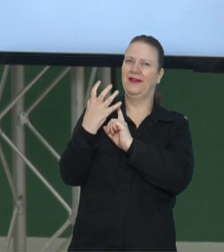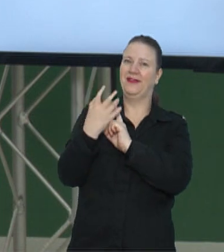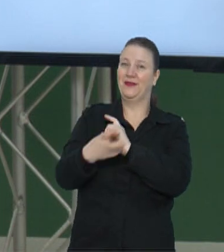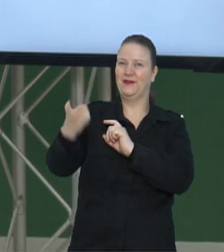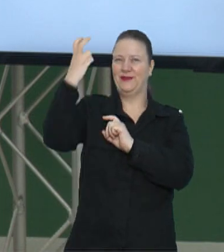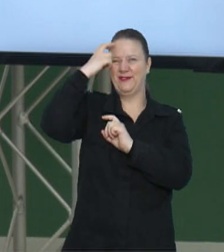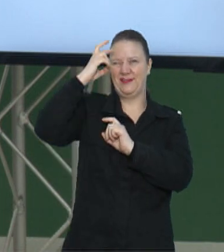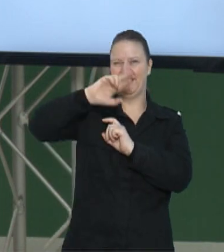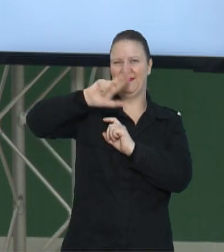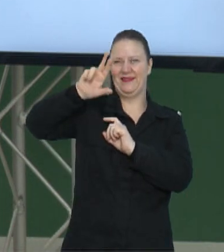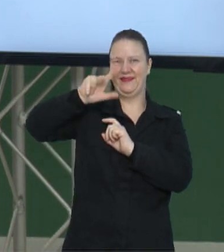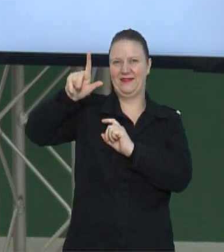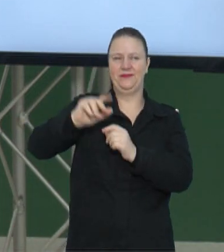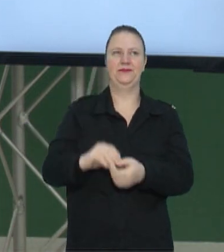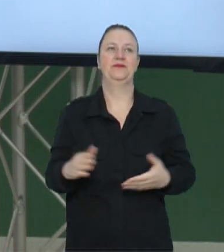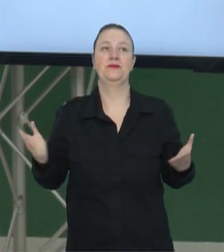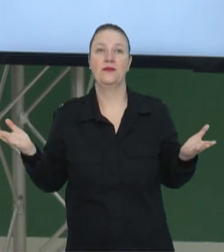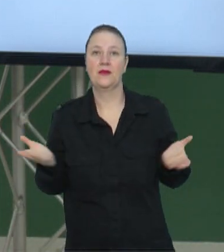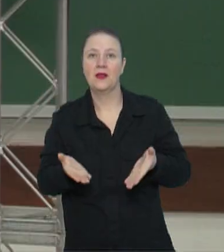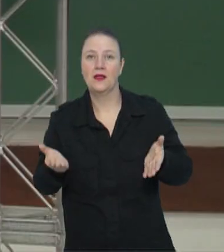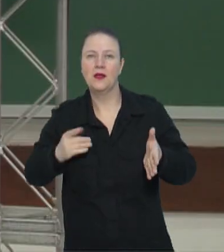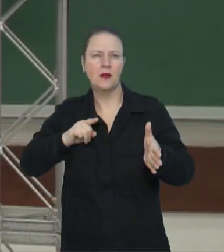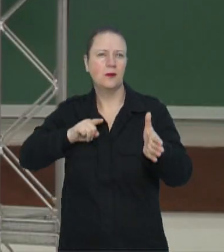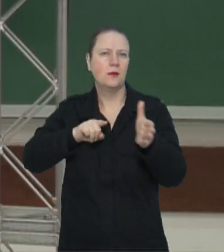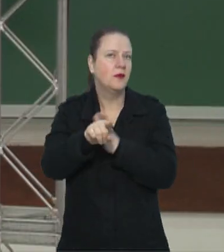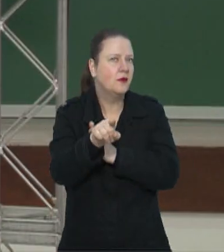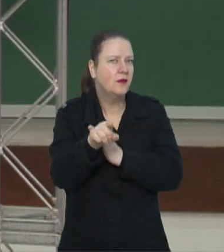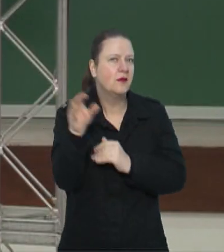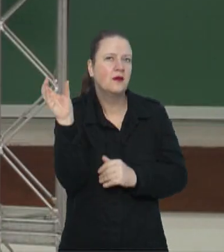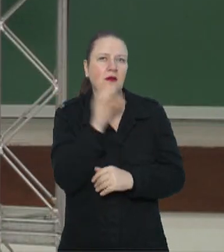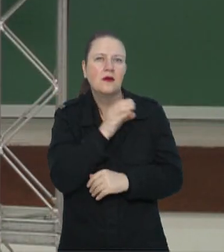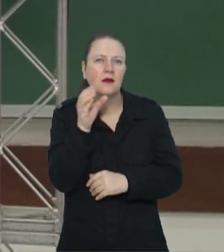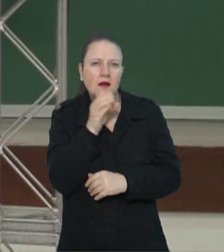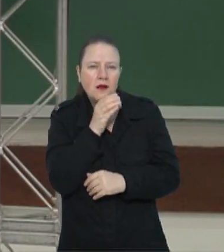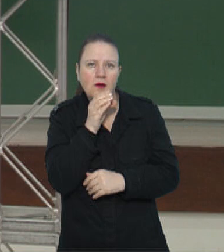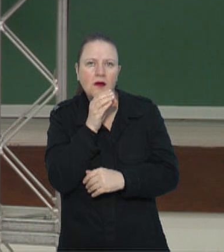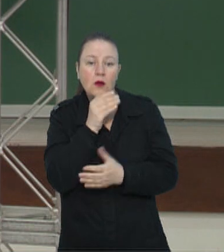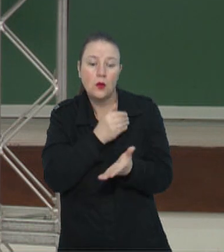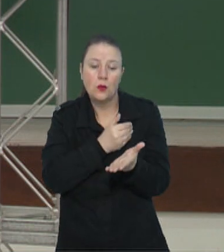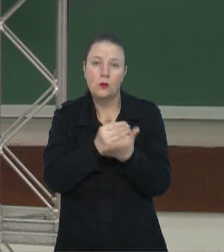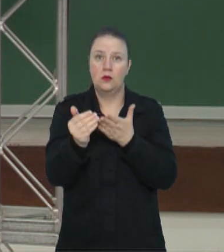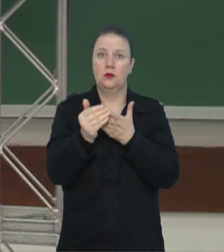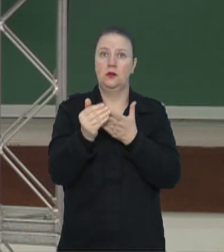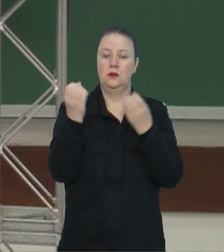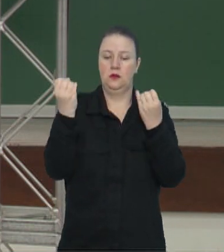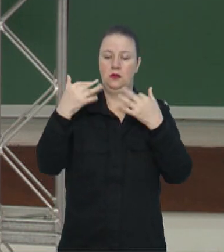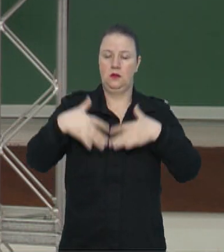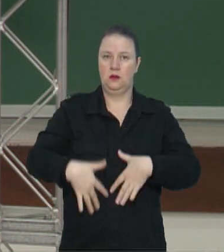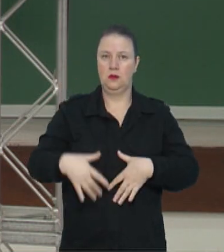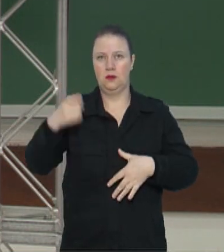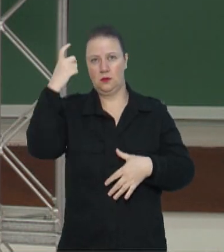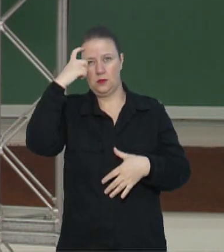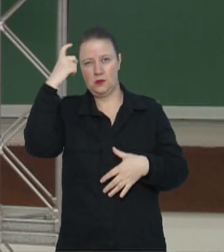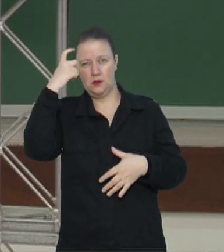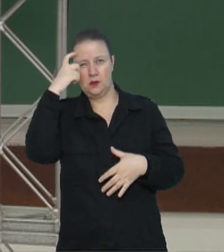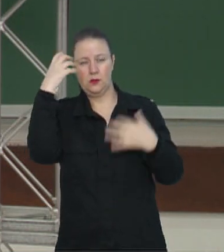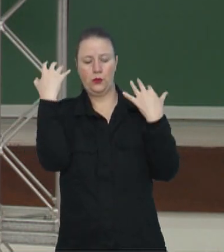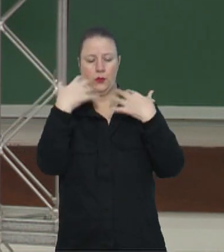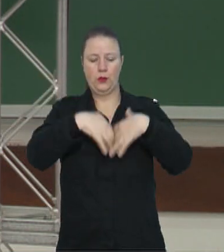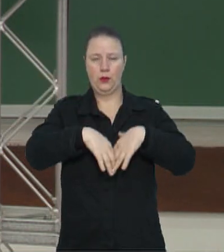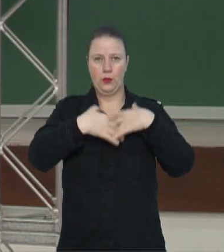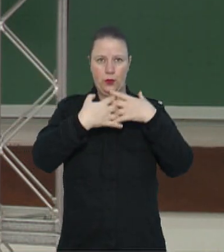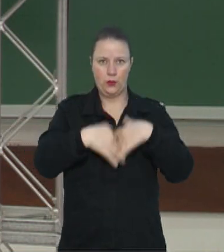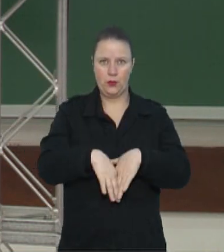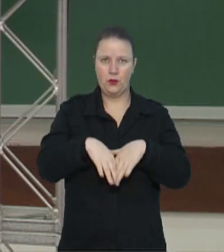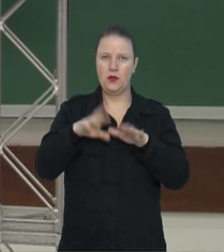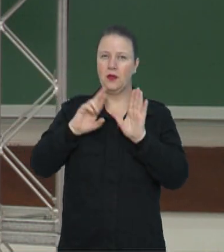Continuando lá. Perguntinha simples, né? A partir do que nós trabalhamos, então. Eu quero que vocês pensem um pouquinho e